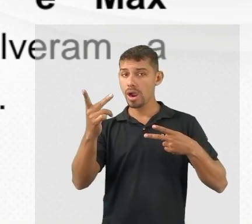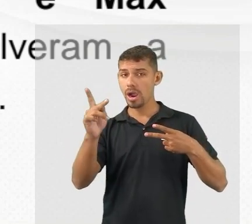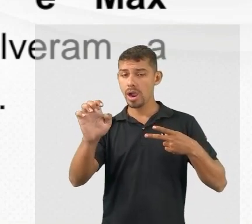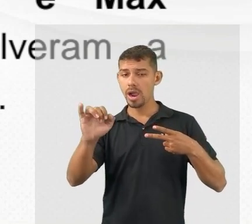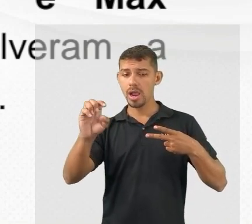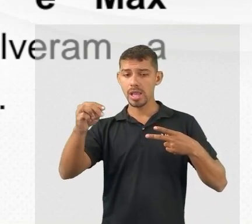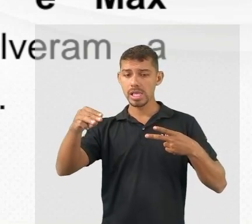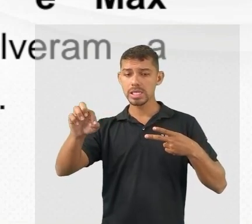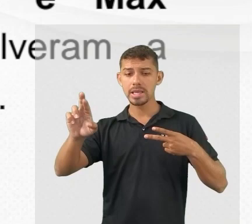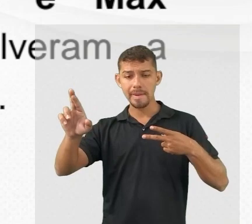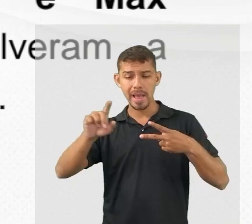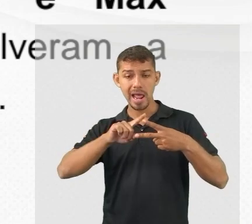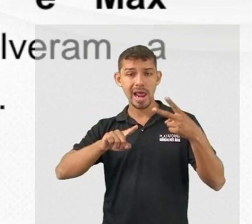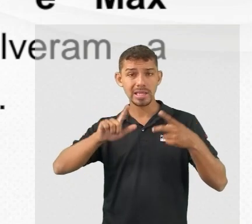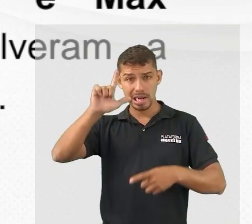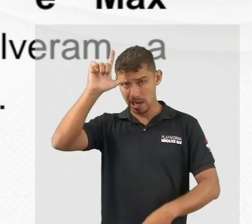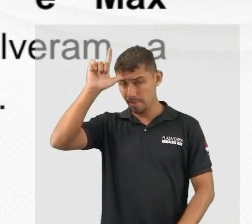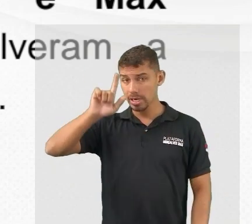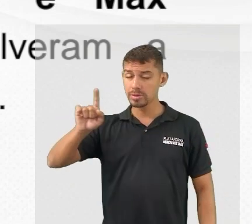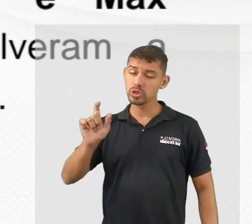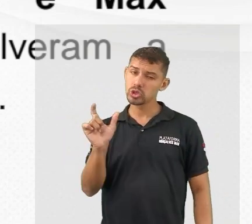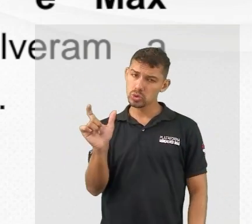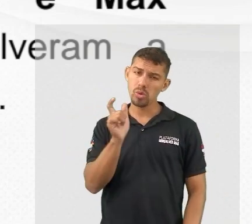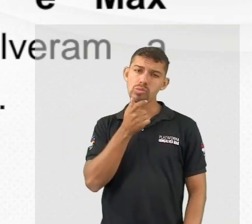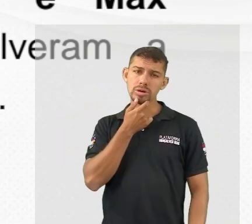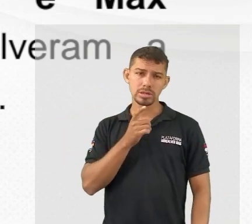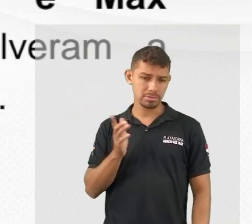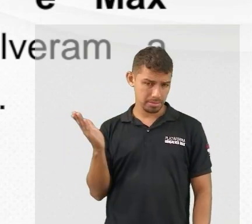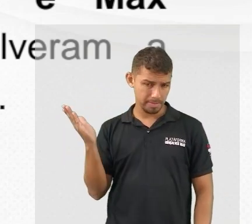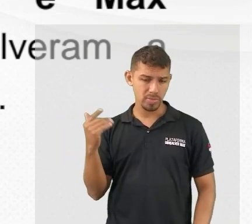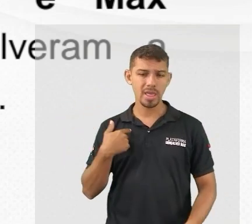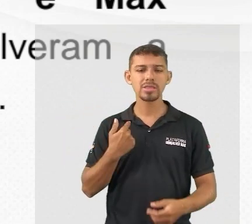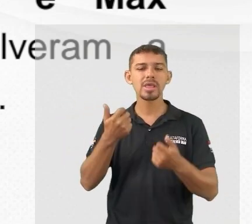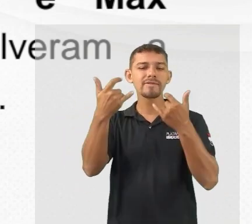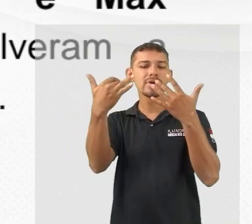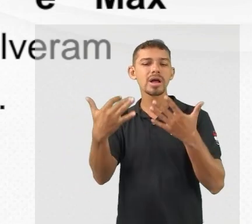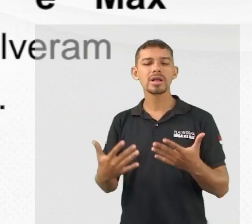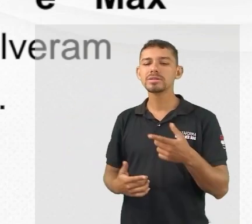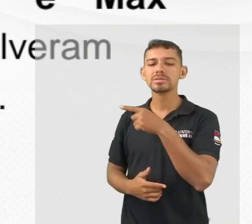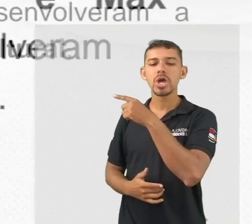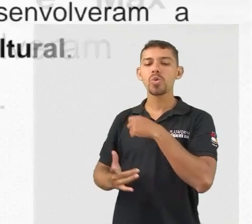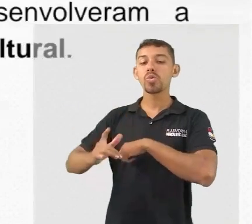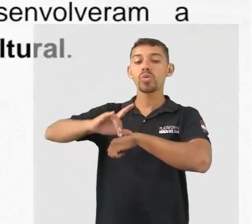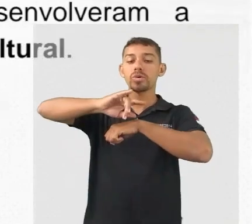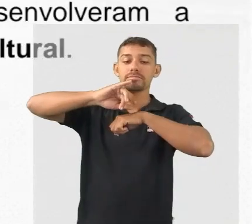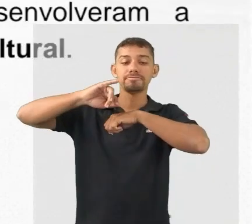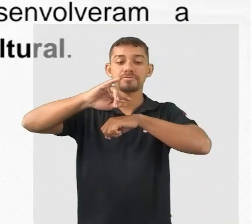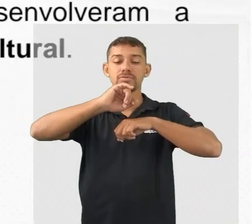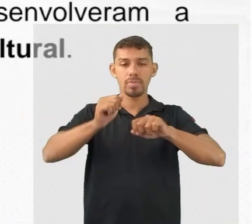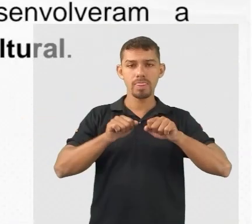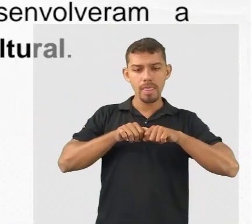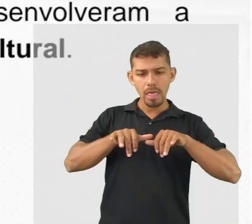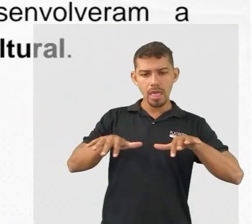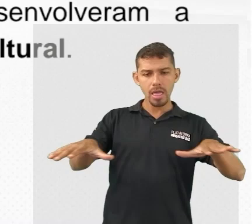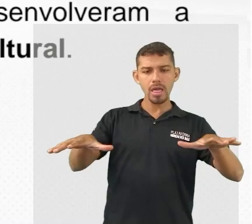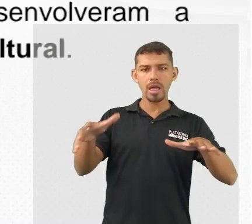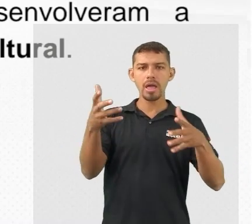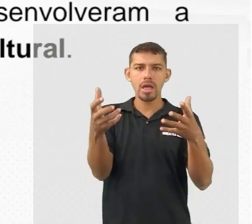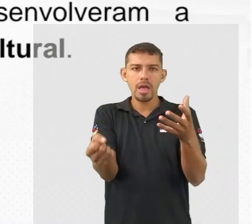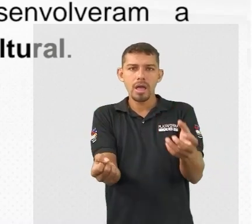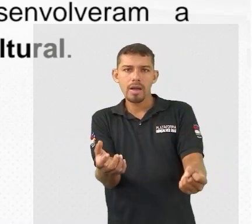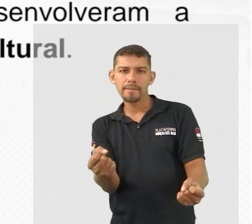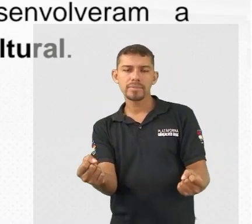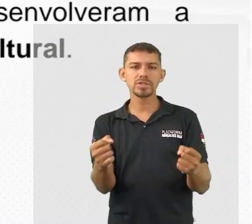isso esses nomes desse jeito, eles estavam ali analisando a forma como o capitalismo estava se apropriando da